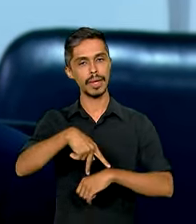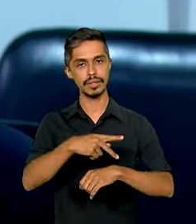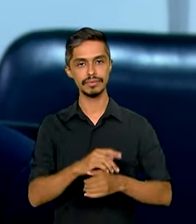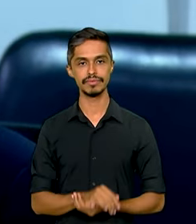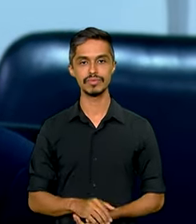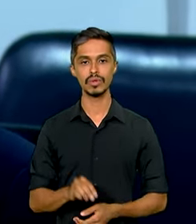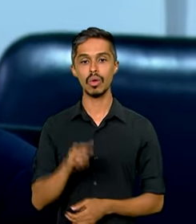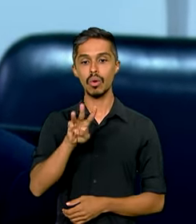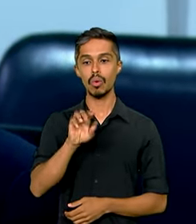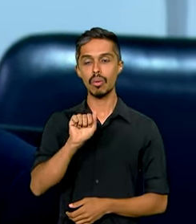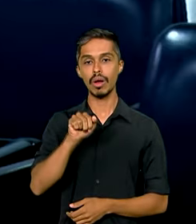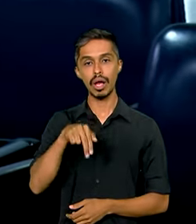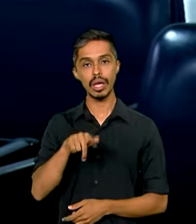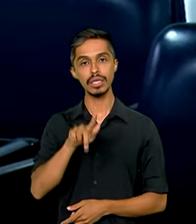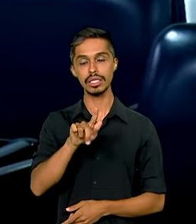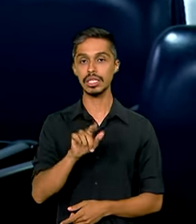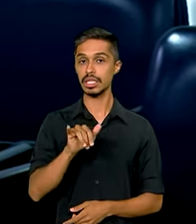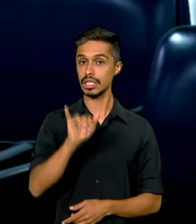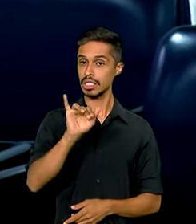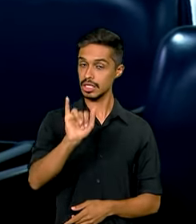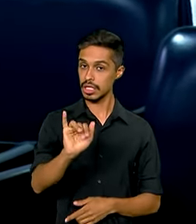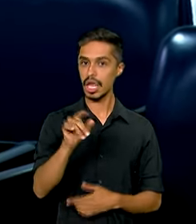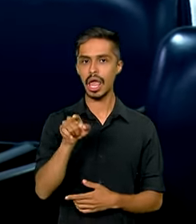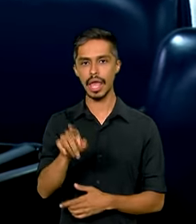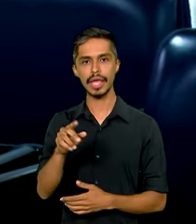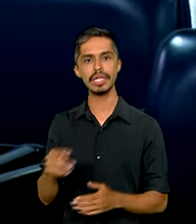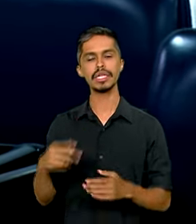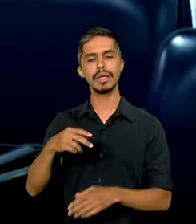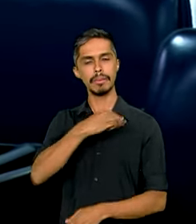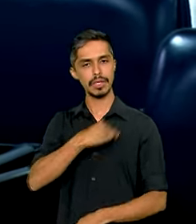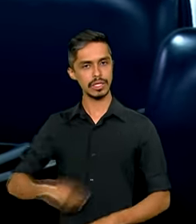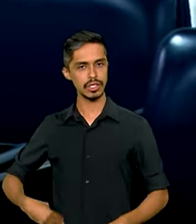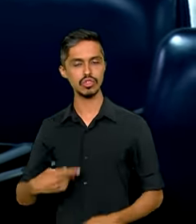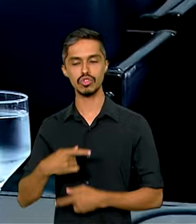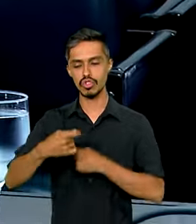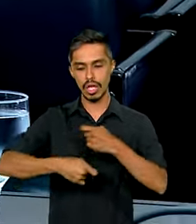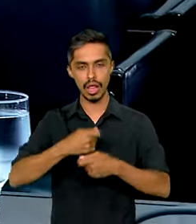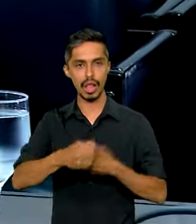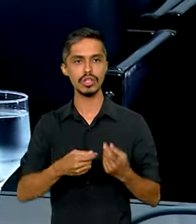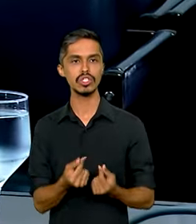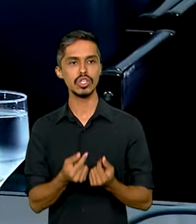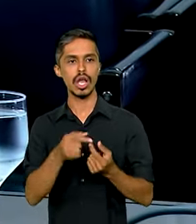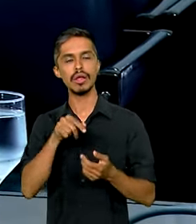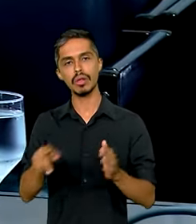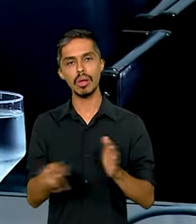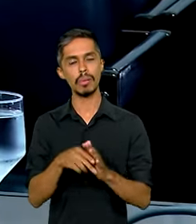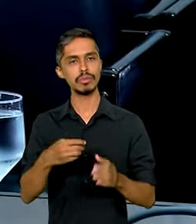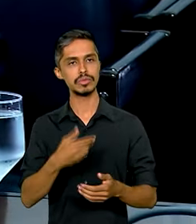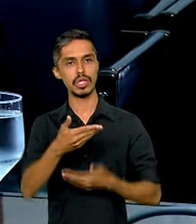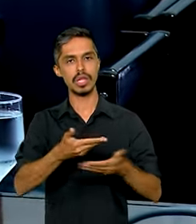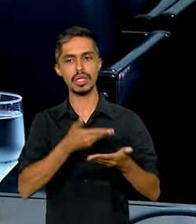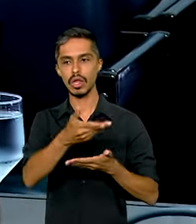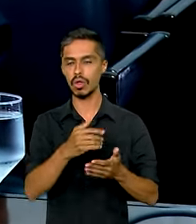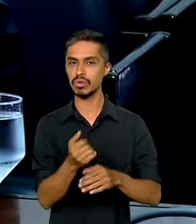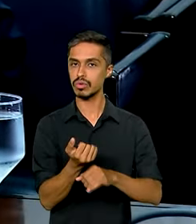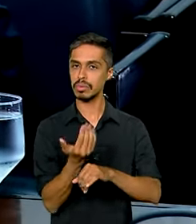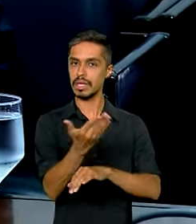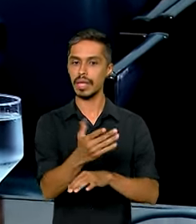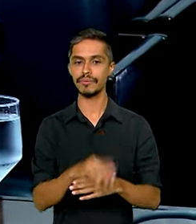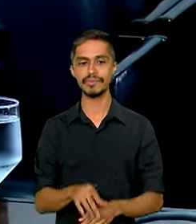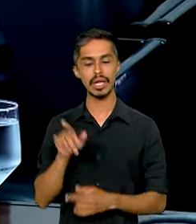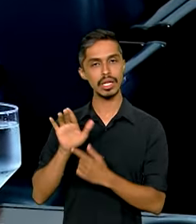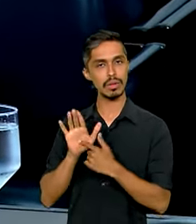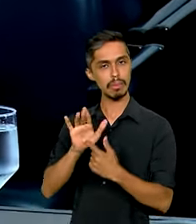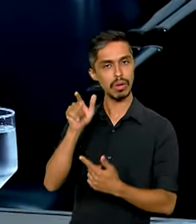Wang Yi, ministro de Negócios Estrangeiros da China, ocupa a posição de destaque na diplomacia chinesa. A